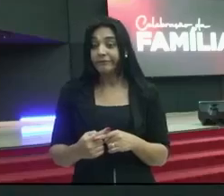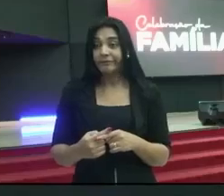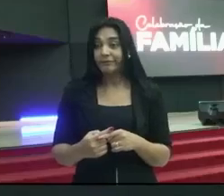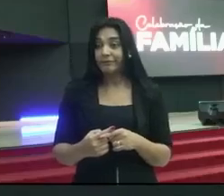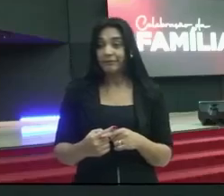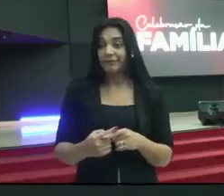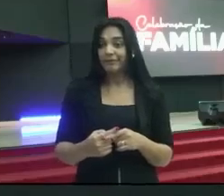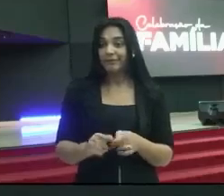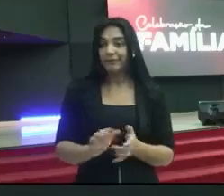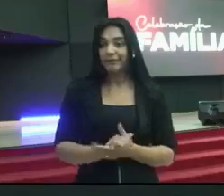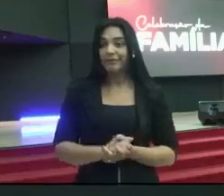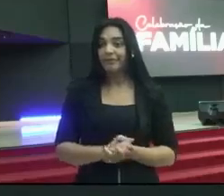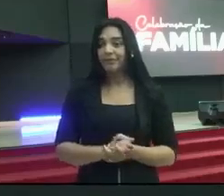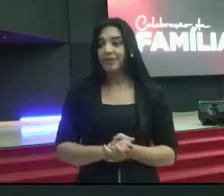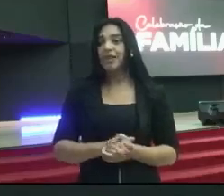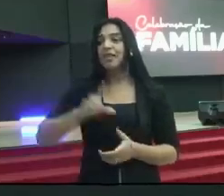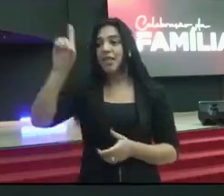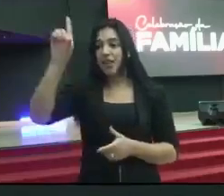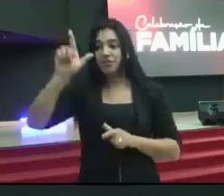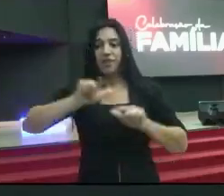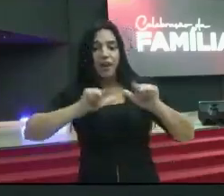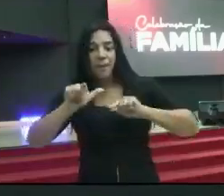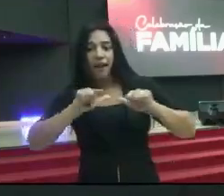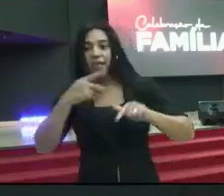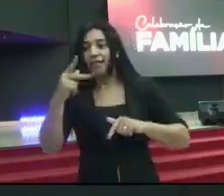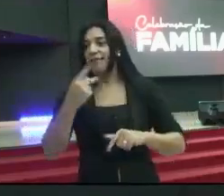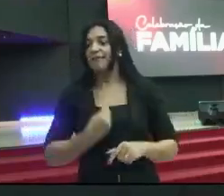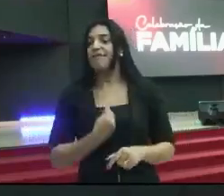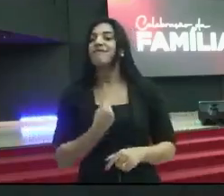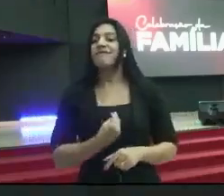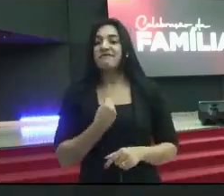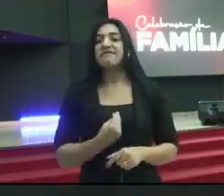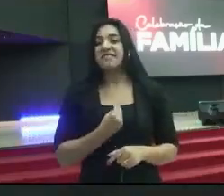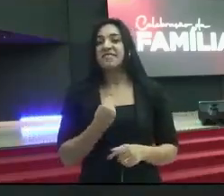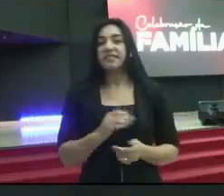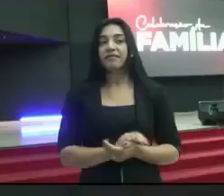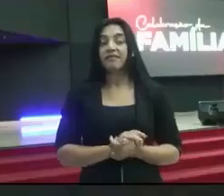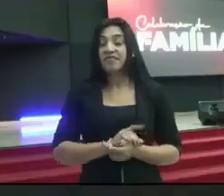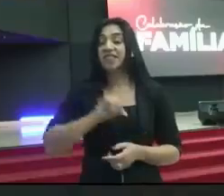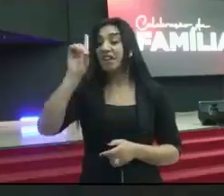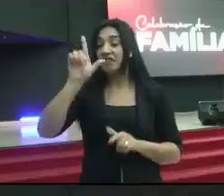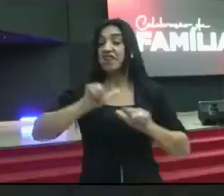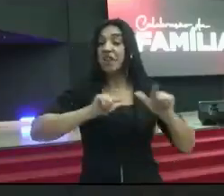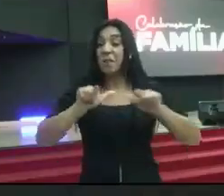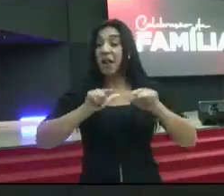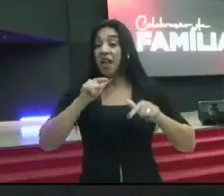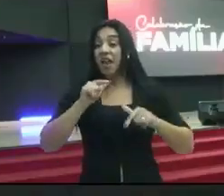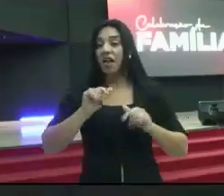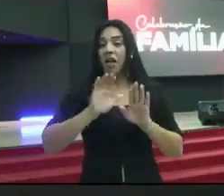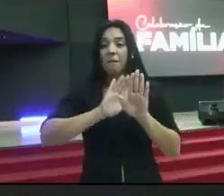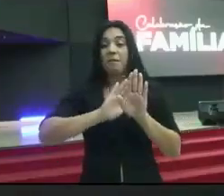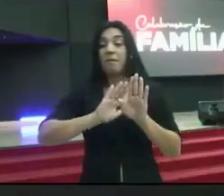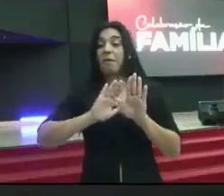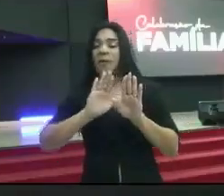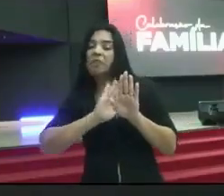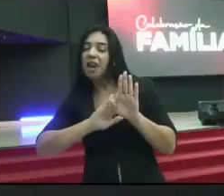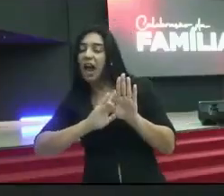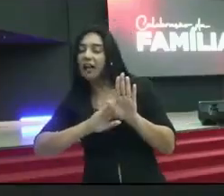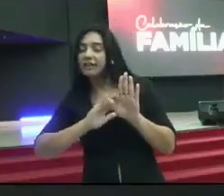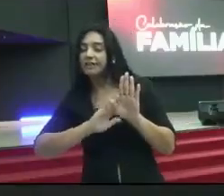coincidência. Deus está trabalhando no cenário. Deus está trabalhando por trás das